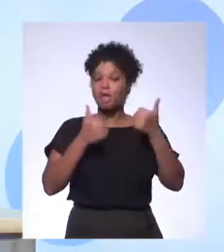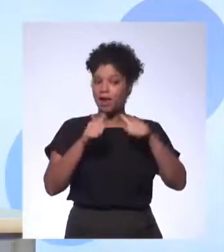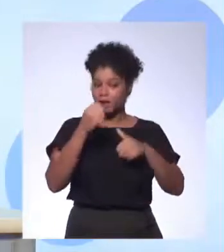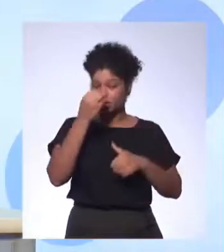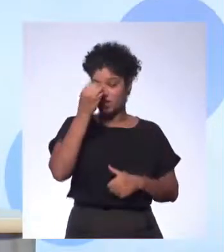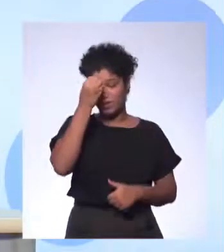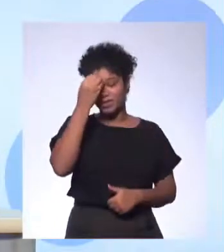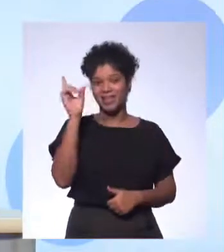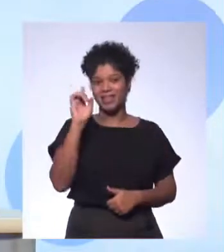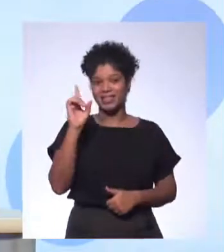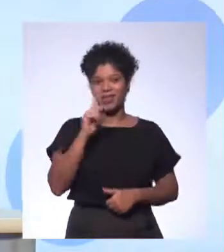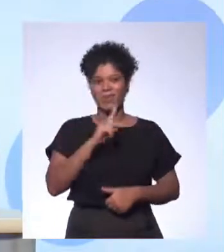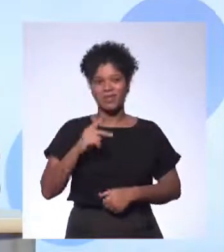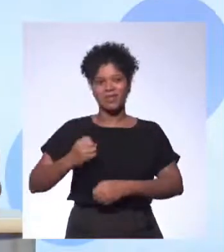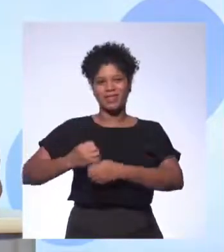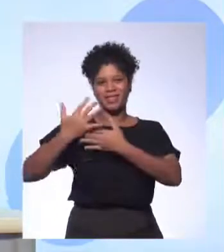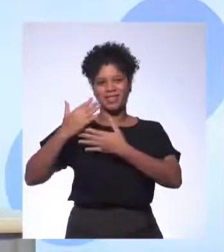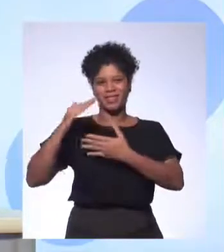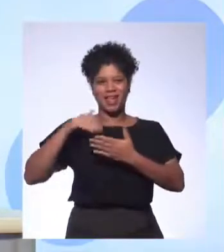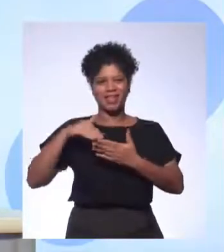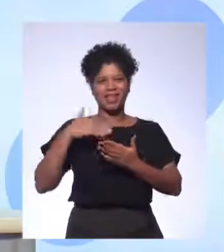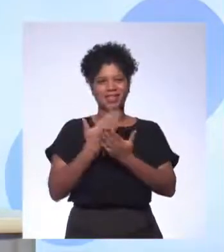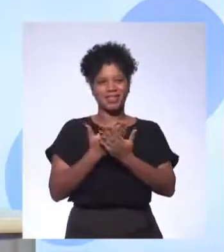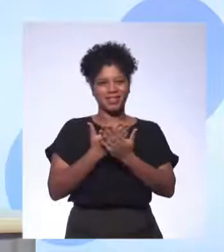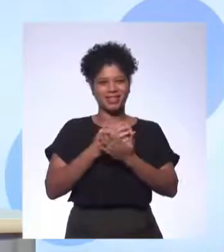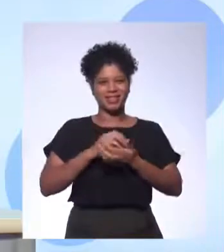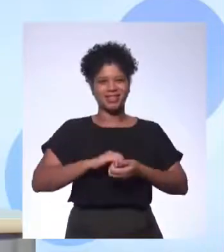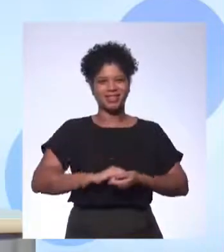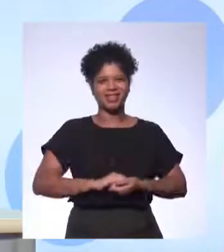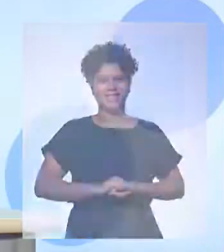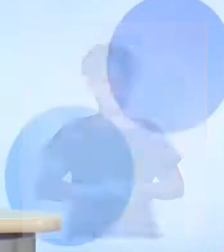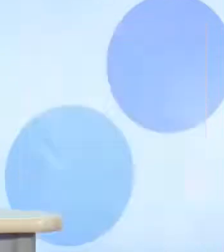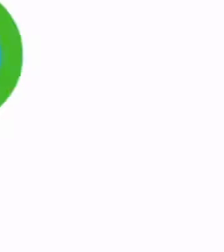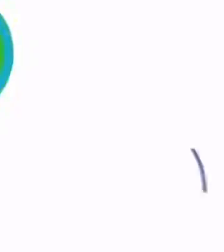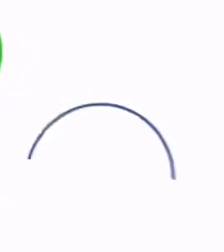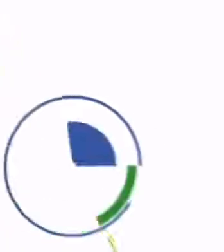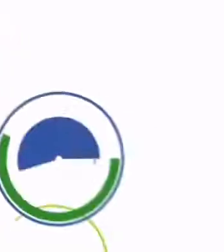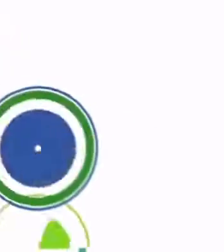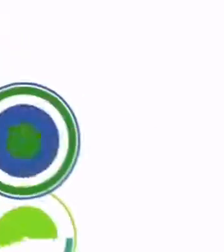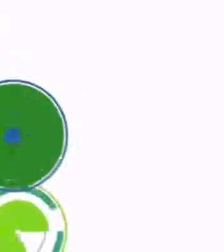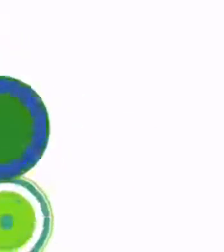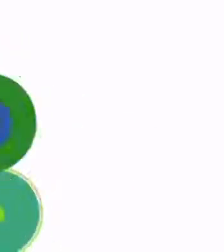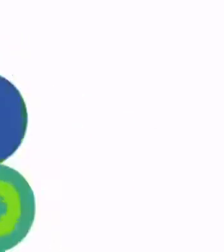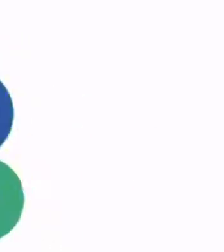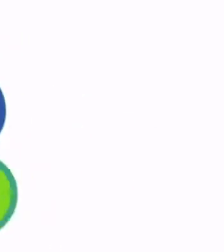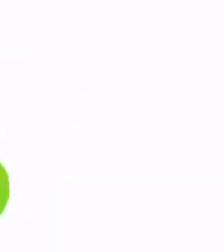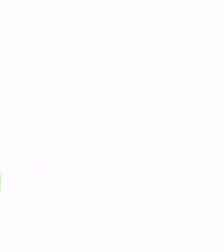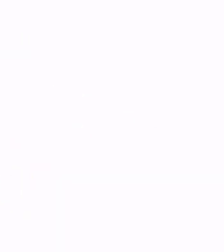professores pelo chat achava até a próxima E aí